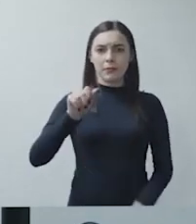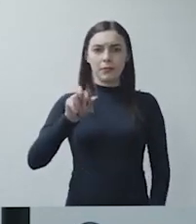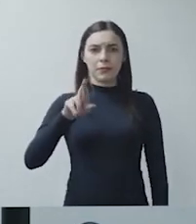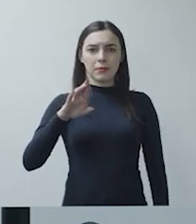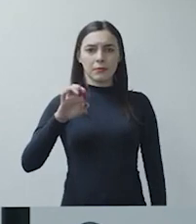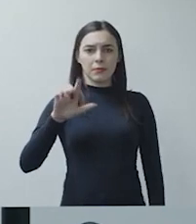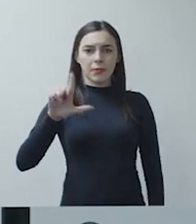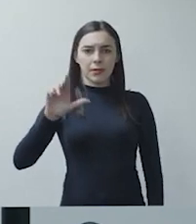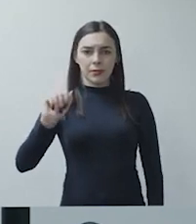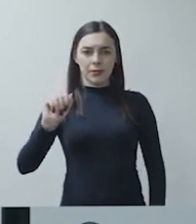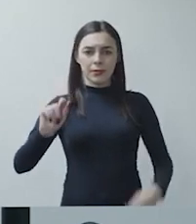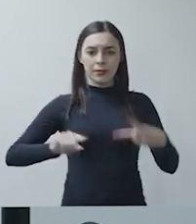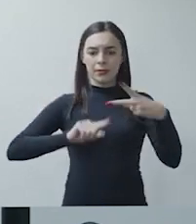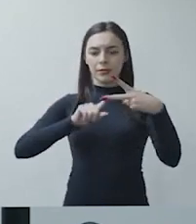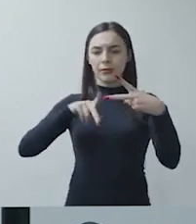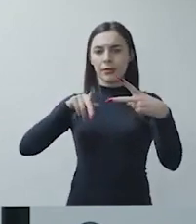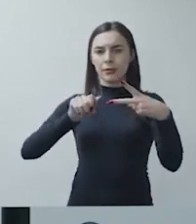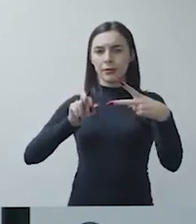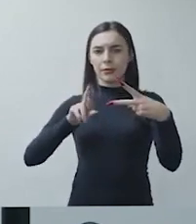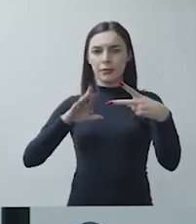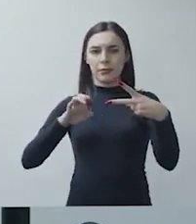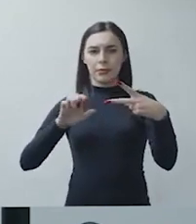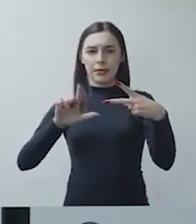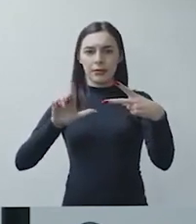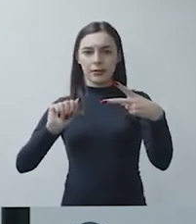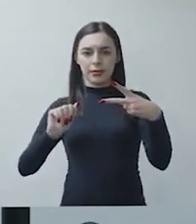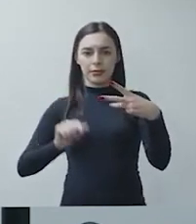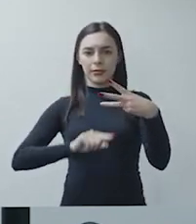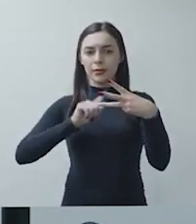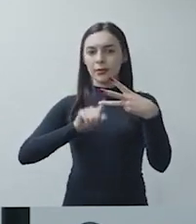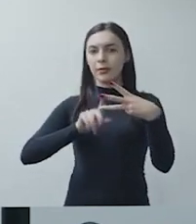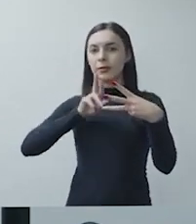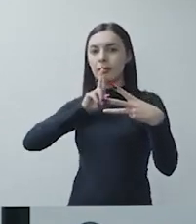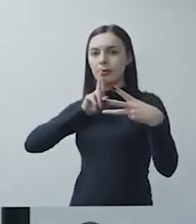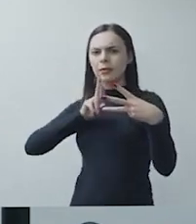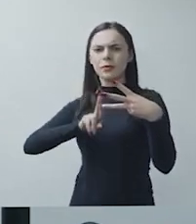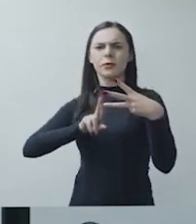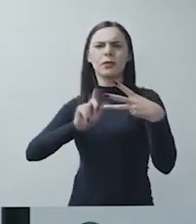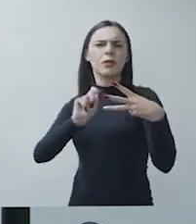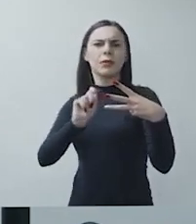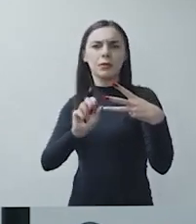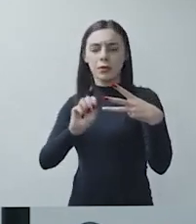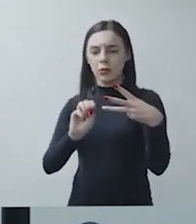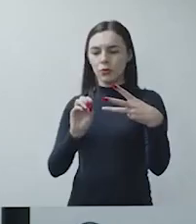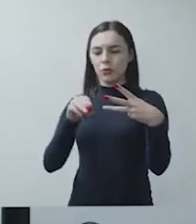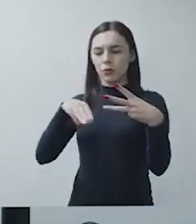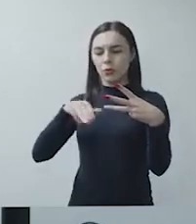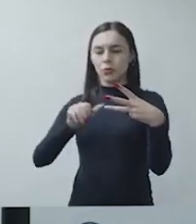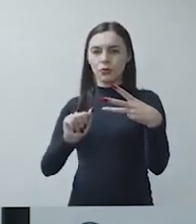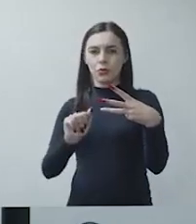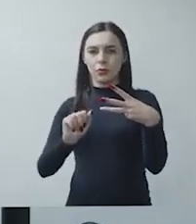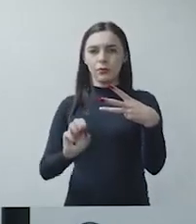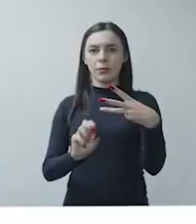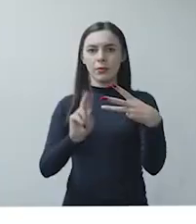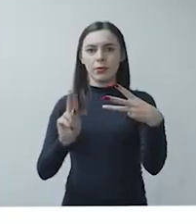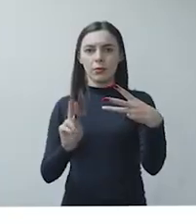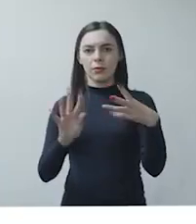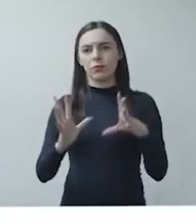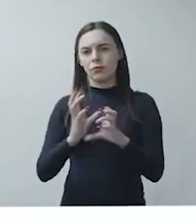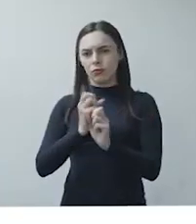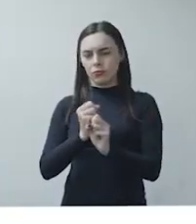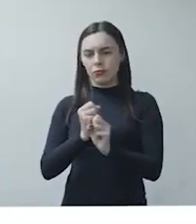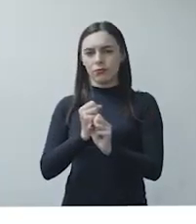parcela, parcela, e o resultado é a soma ou total.